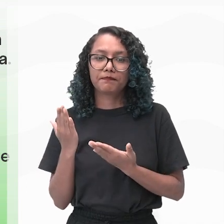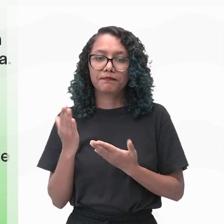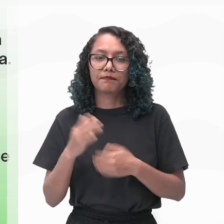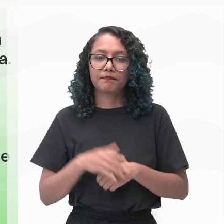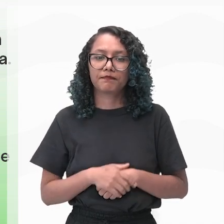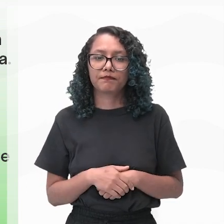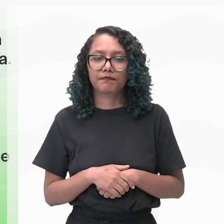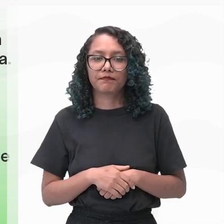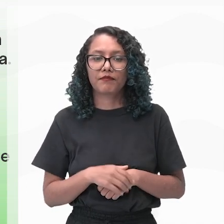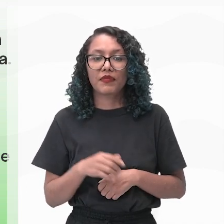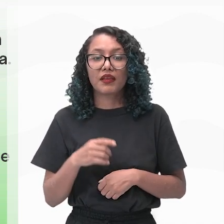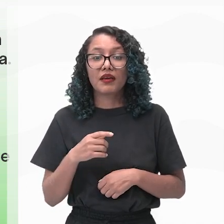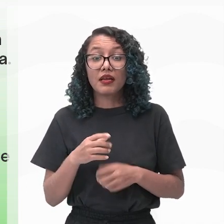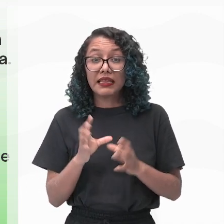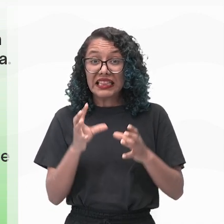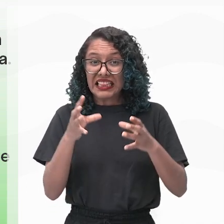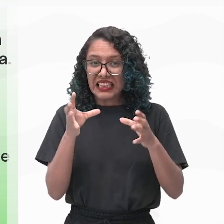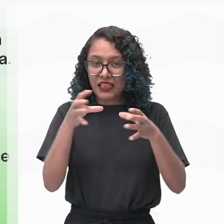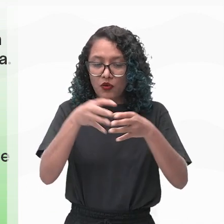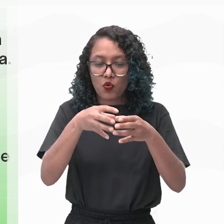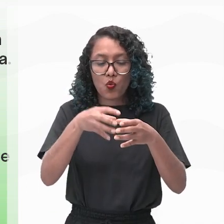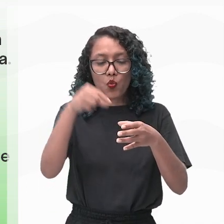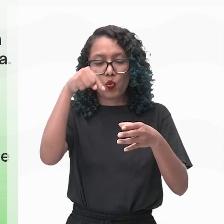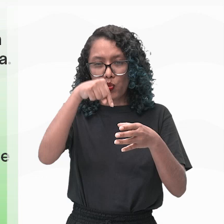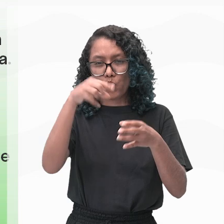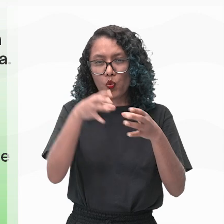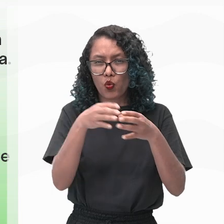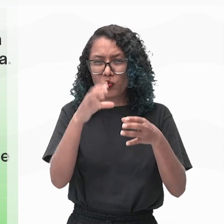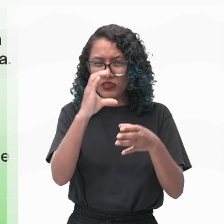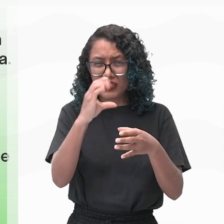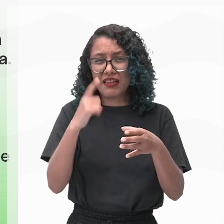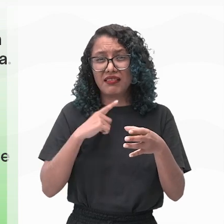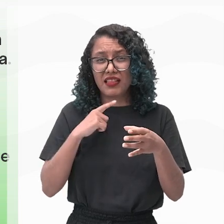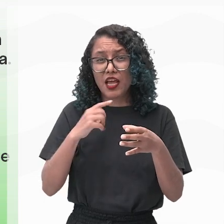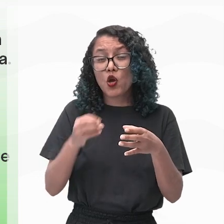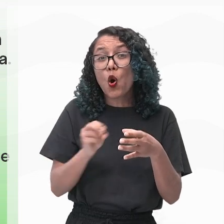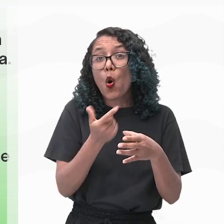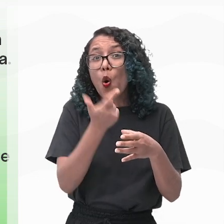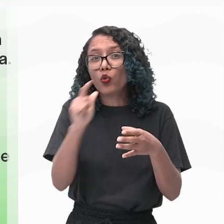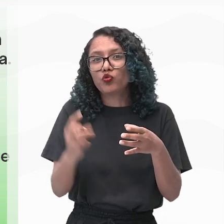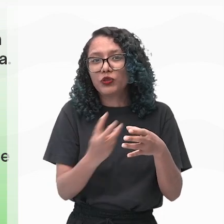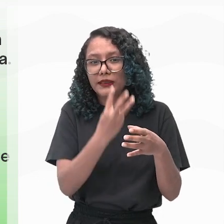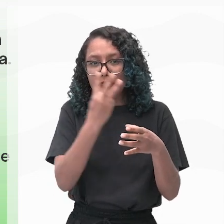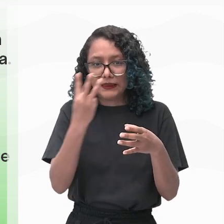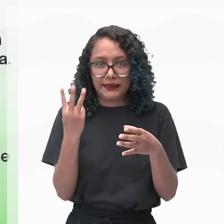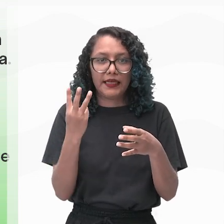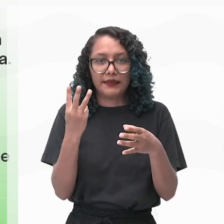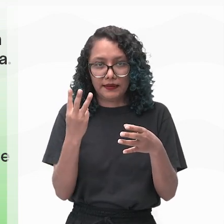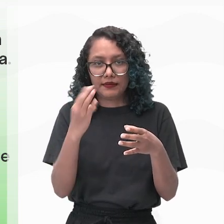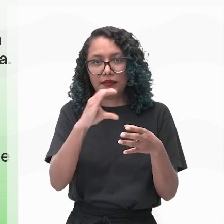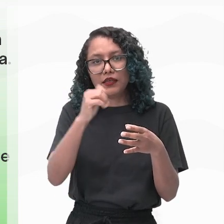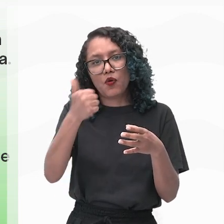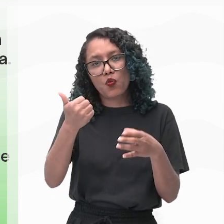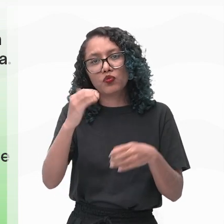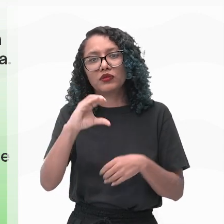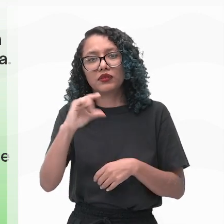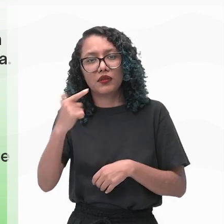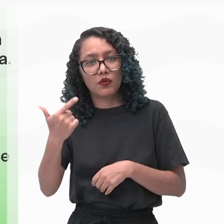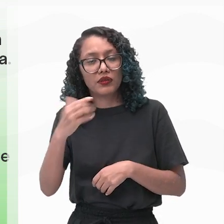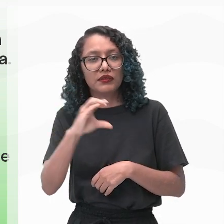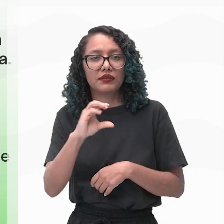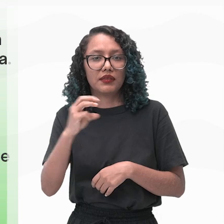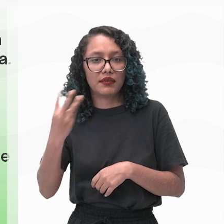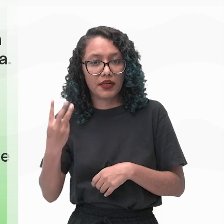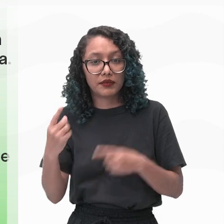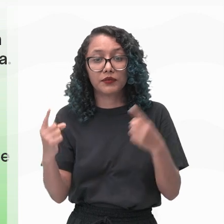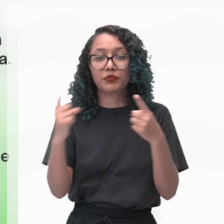são divididos em C1 e C2. Olha lá, o C1, rejeitos radioativos de